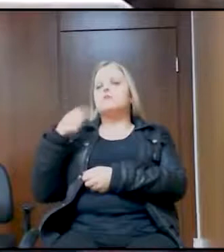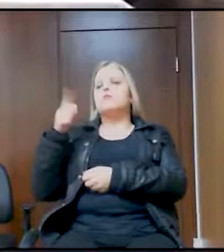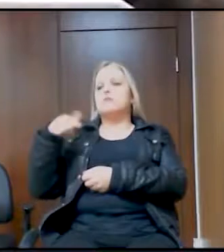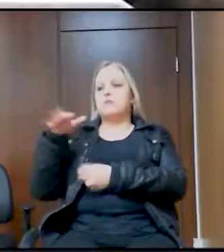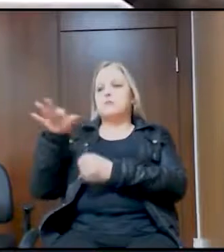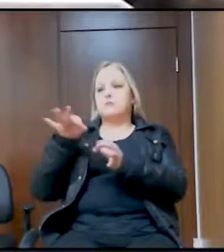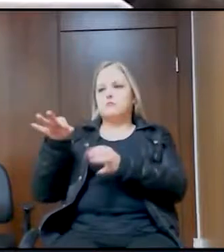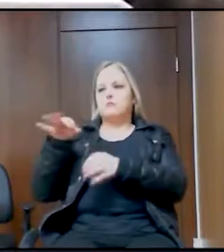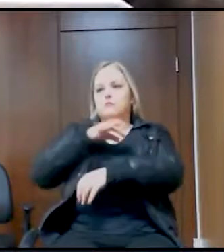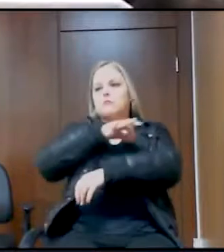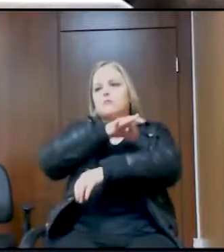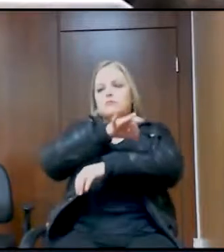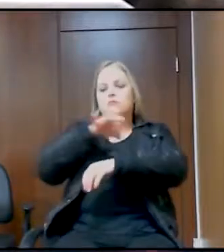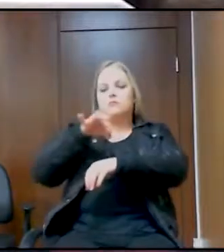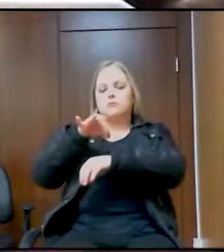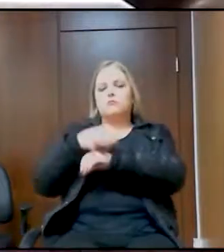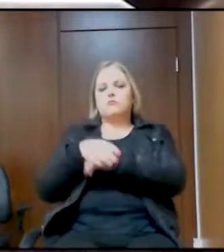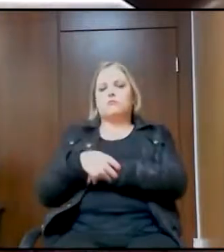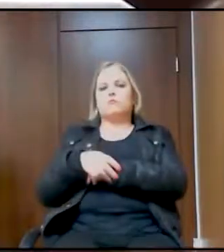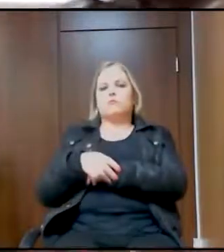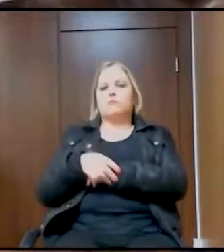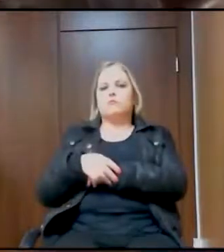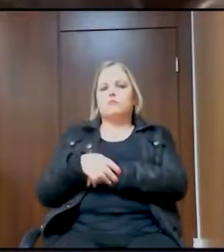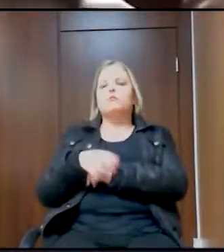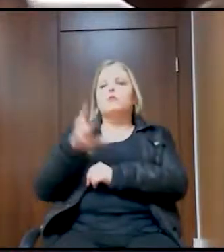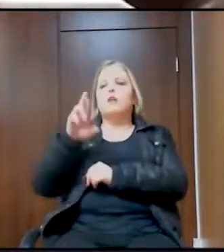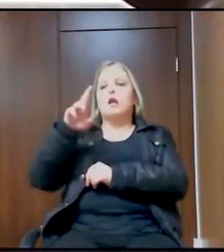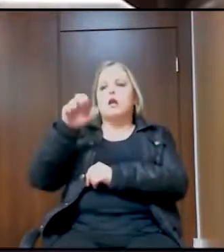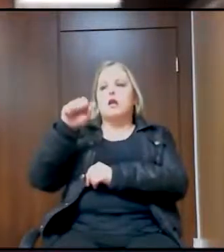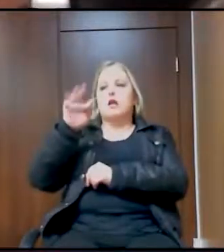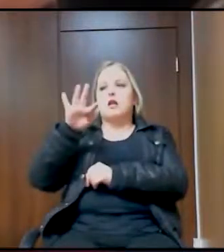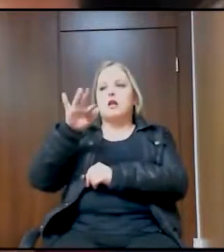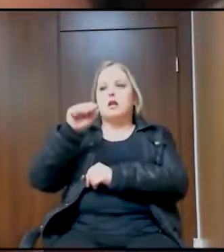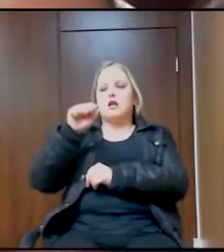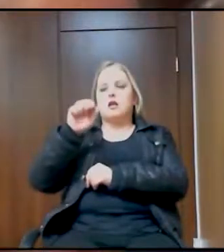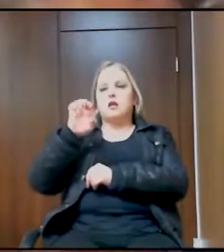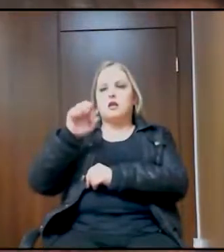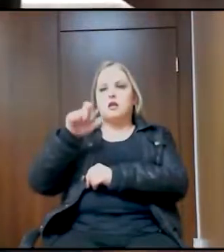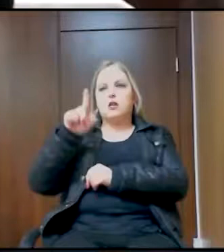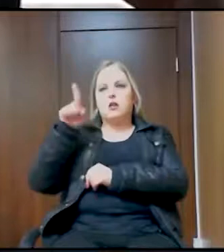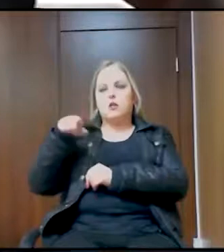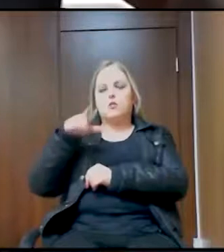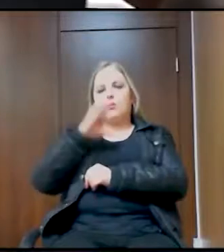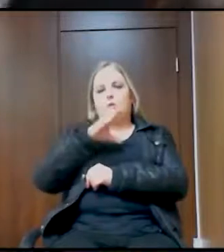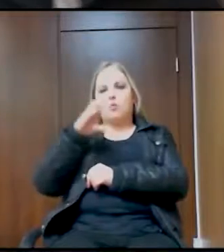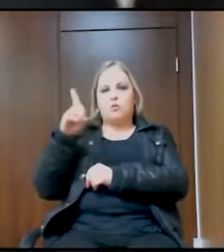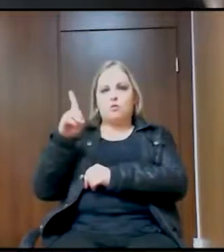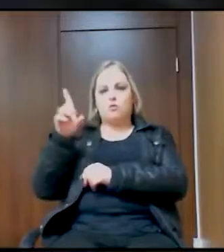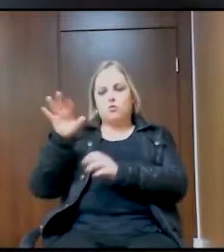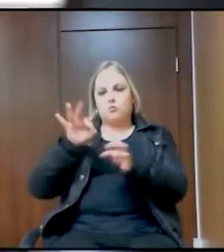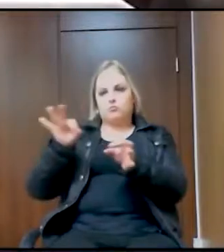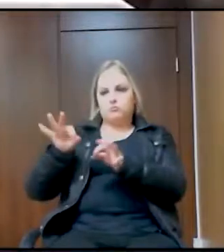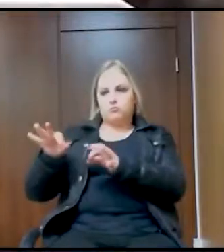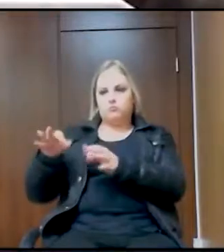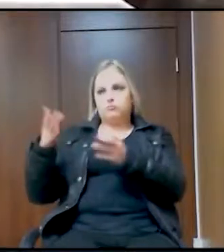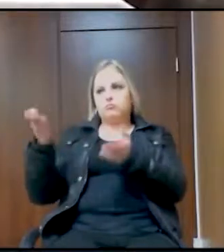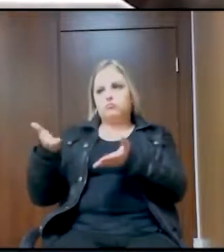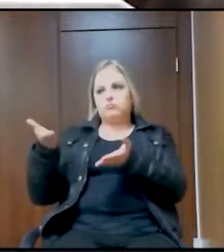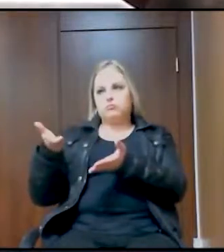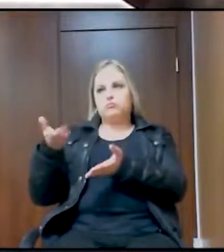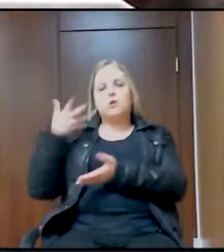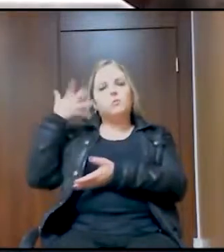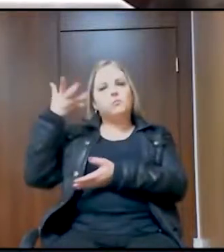Pública. E eu e o Rafael, né, que somos da coordenação do núcleo, nós estaremos aqui agora presidindo